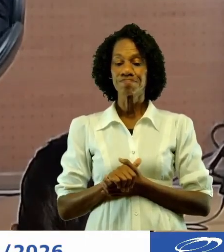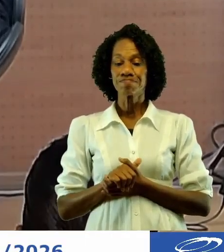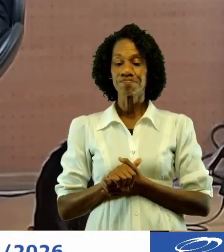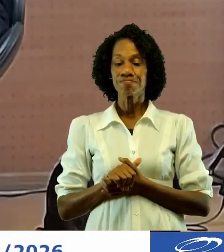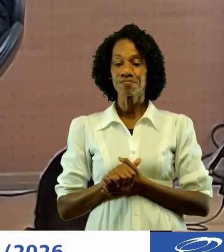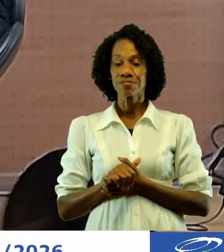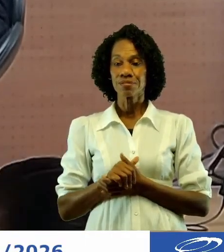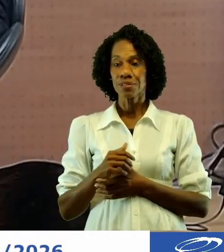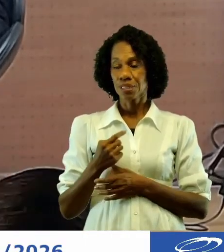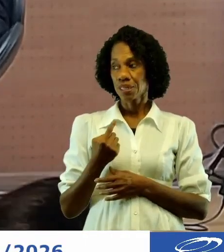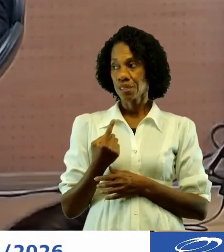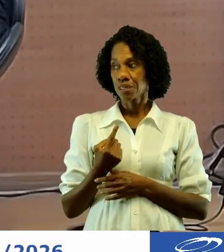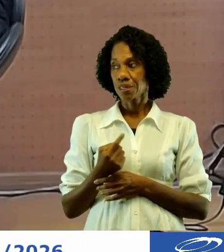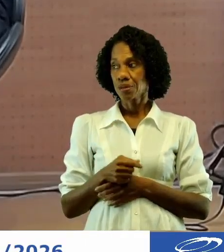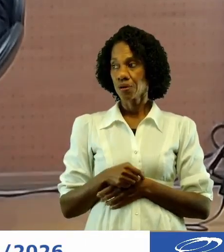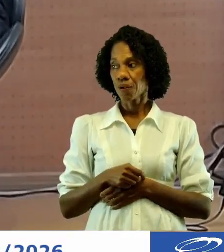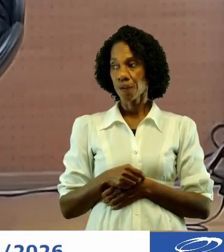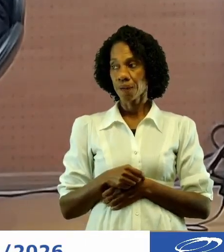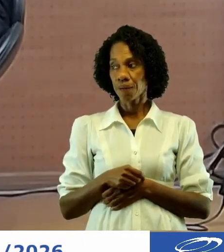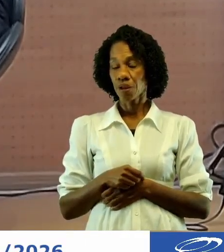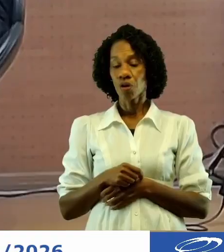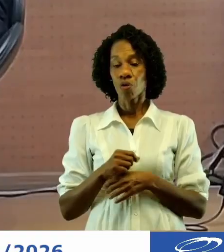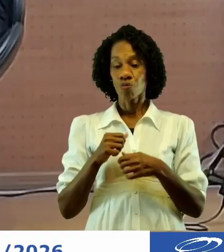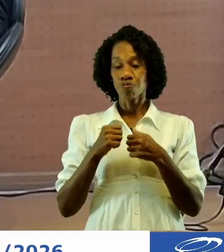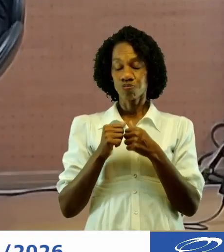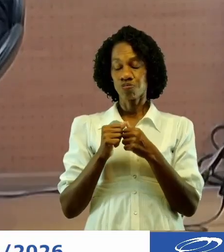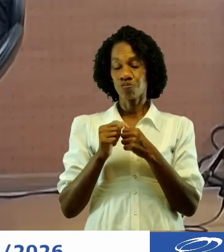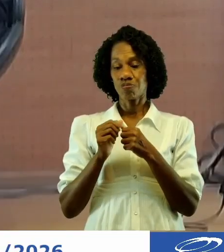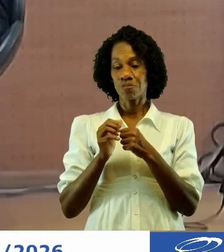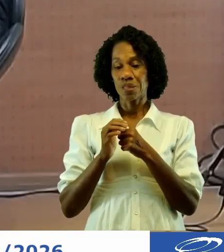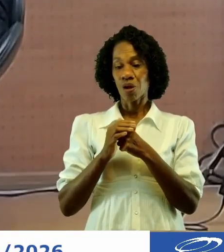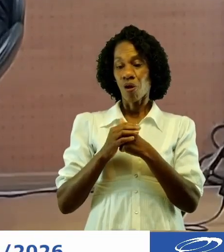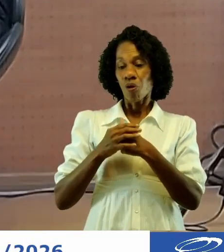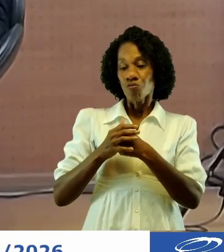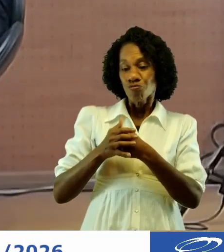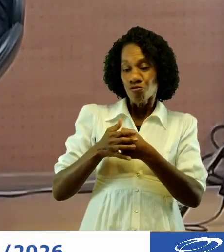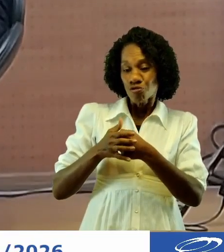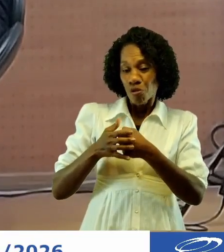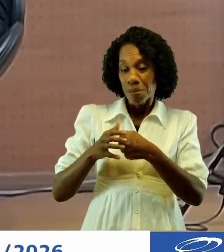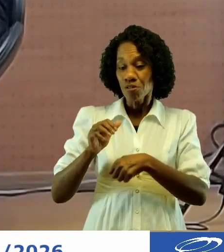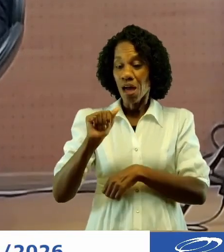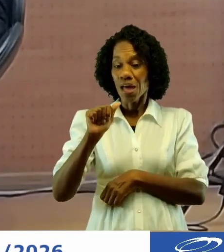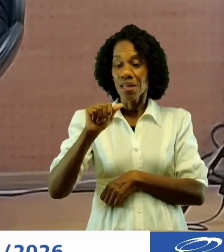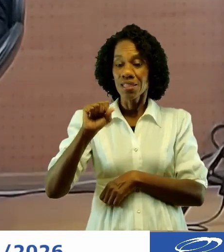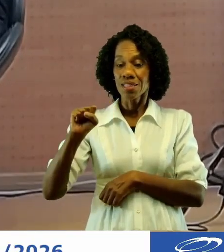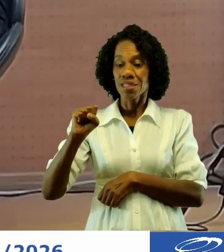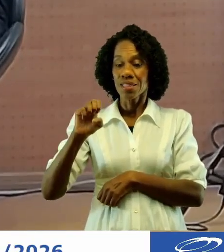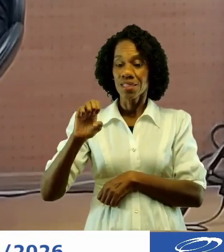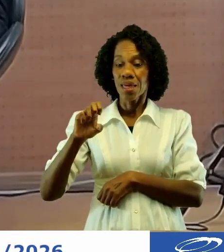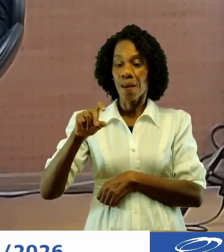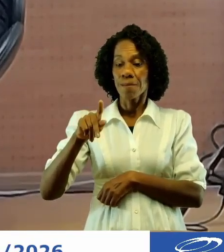Uma delas que é aquele com afrouxamento presumido, né, asséptico, né?